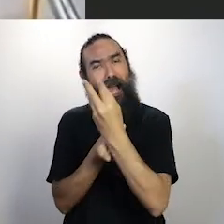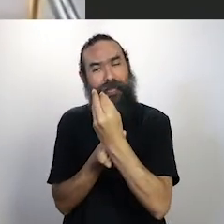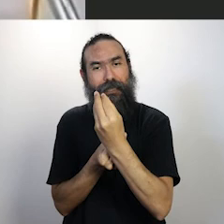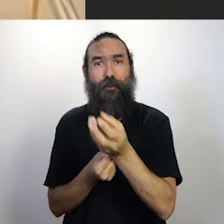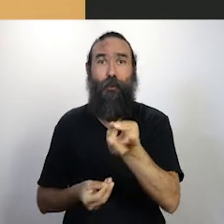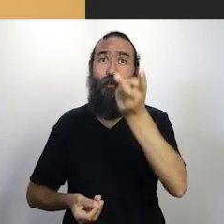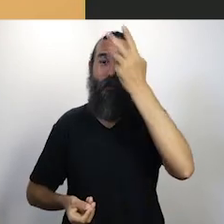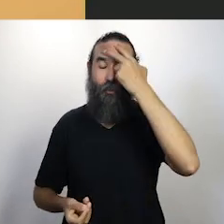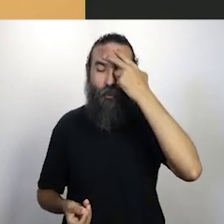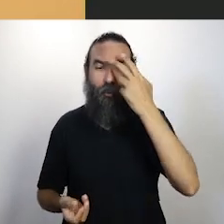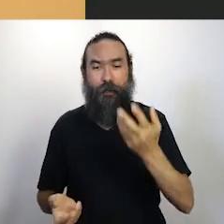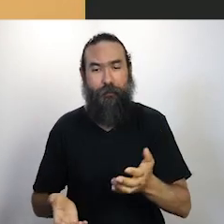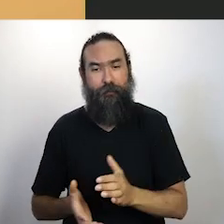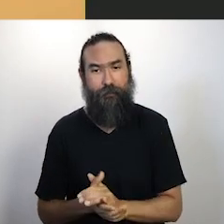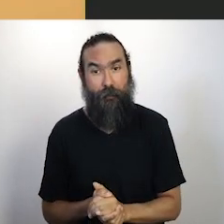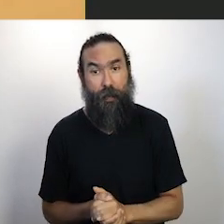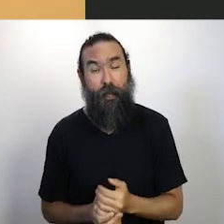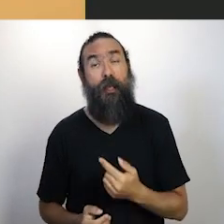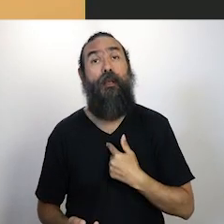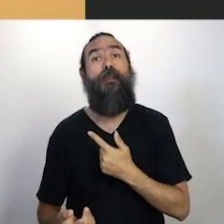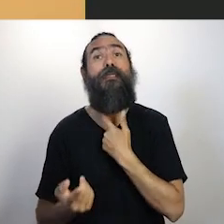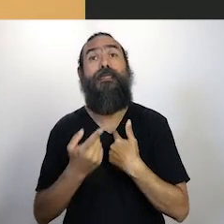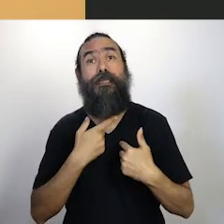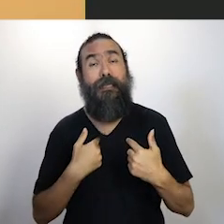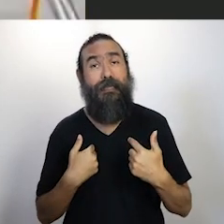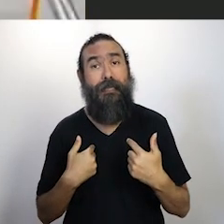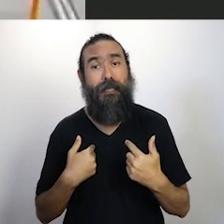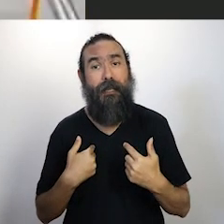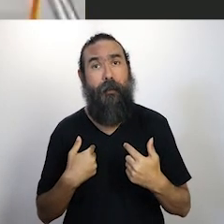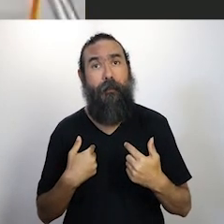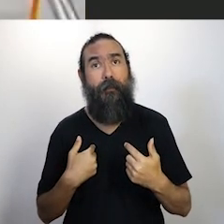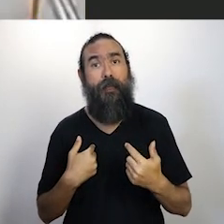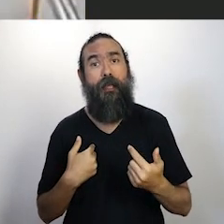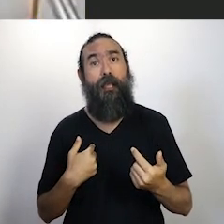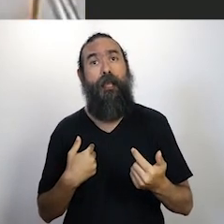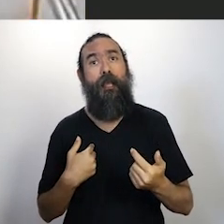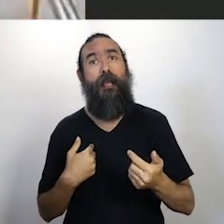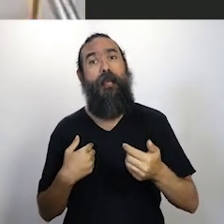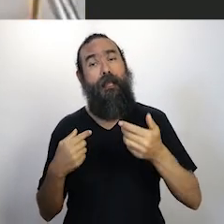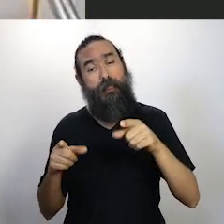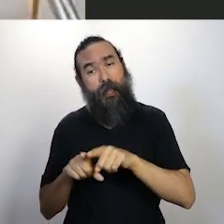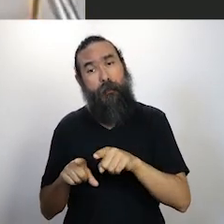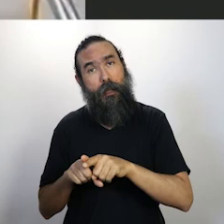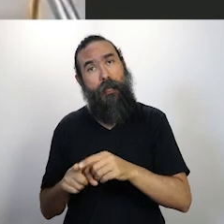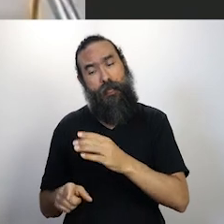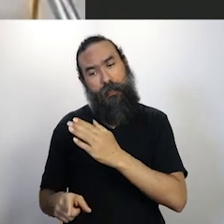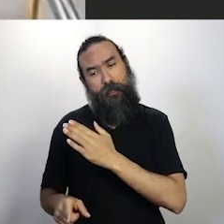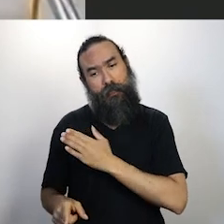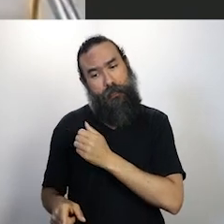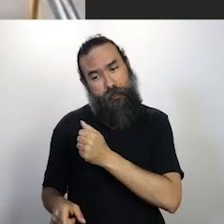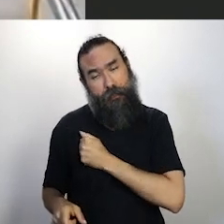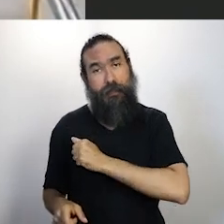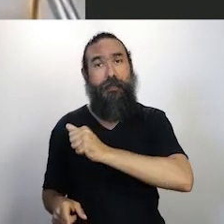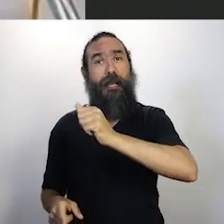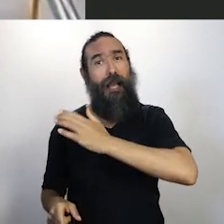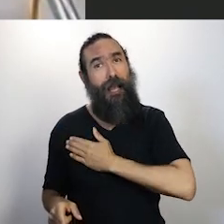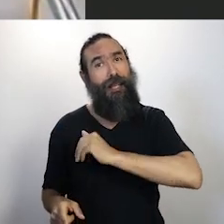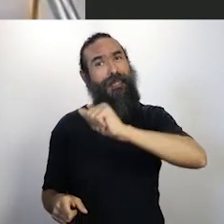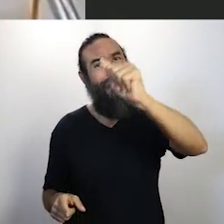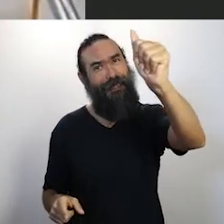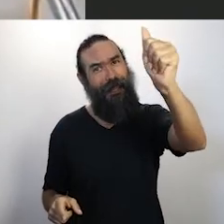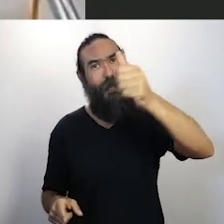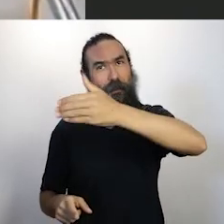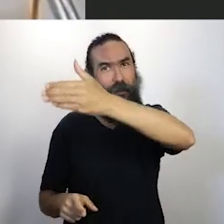eu queria estender o salve a Cris que aí presente a Cris Ramírez mas também a Maria do Rosário a